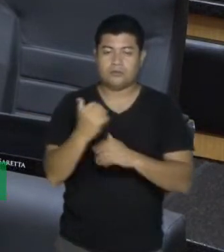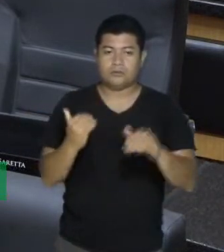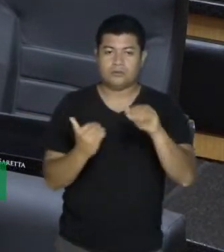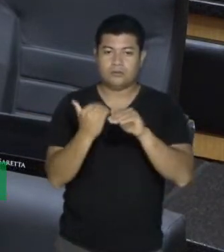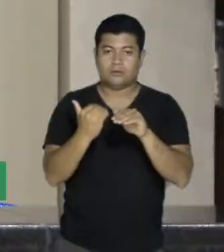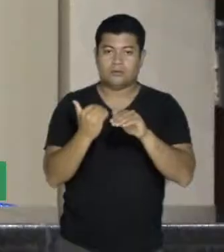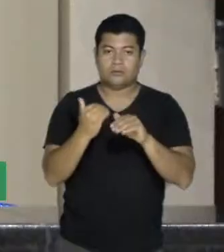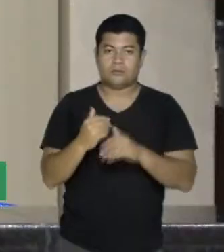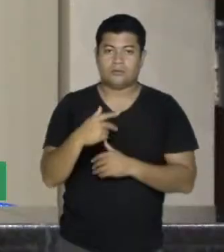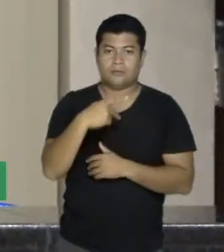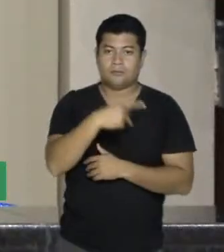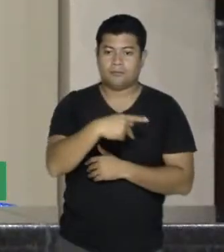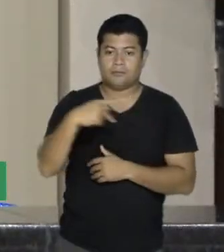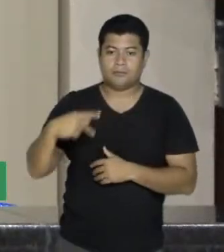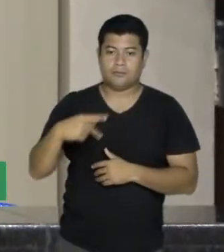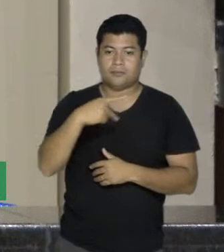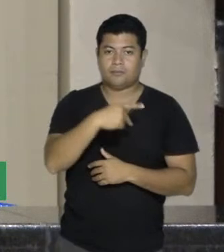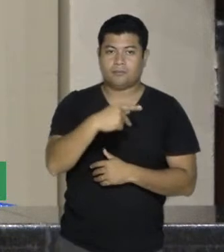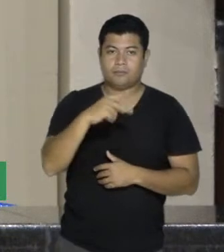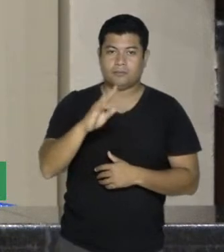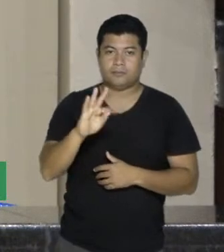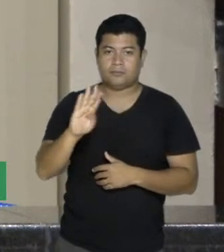pt pdt